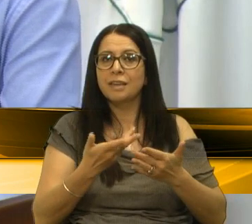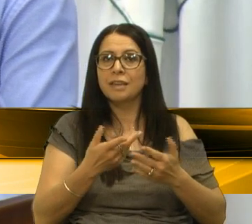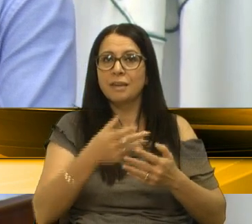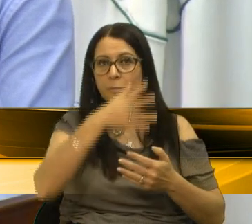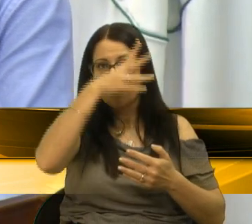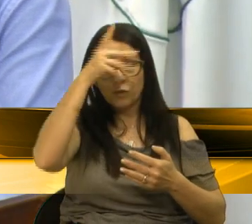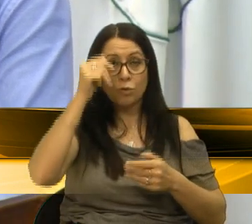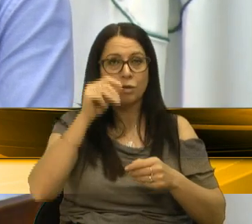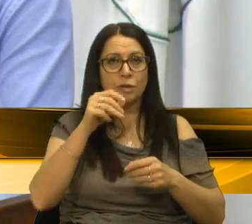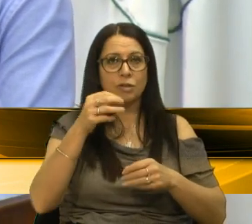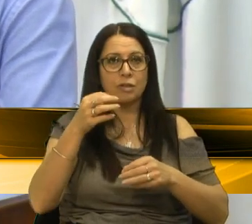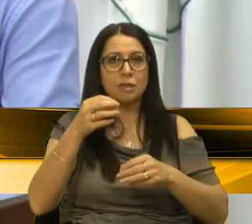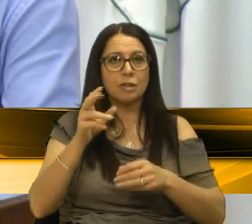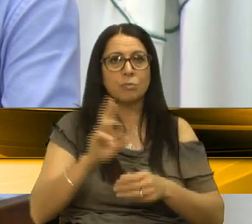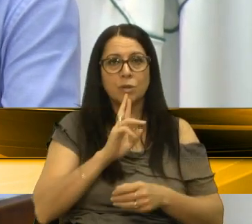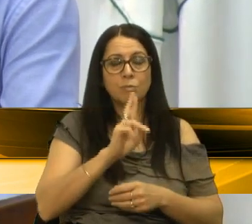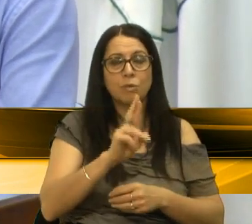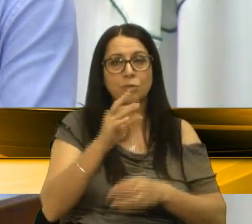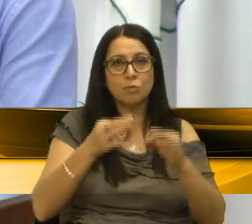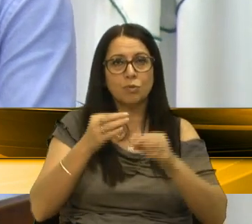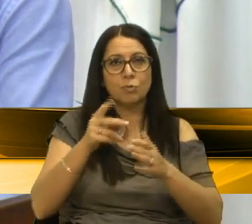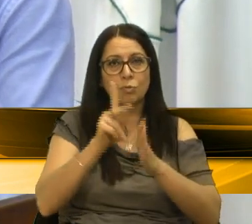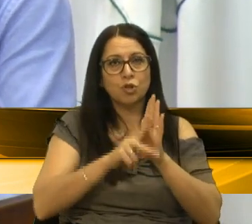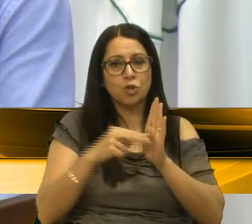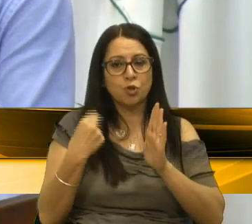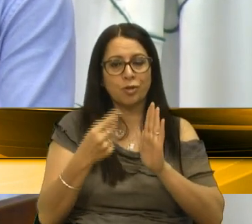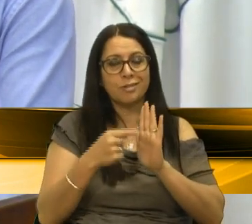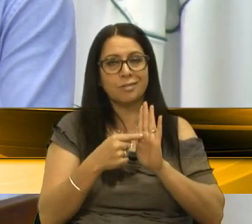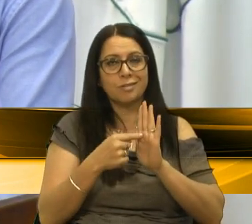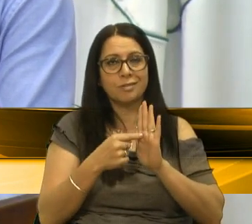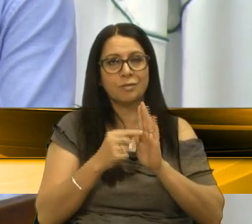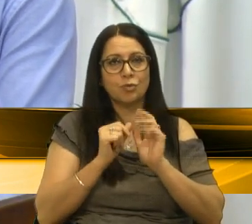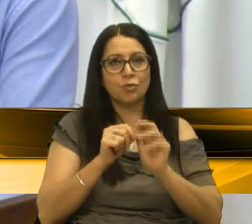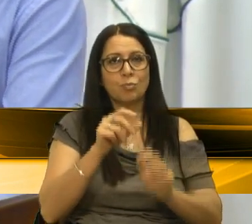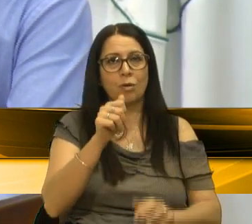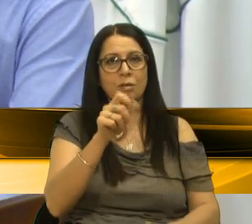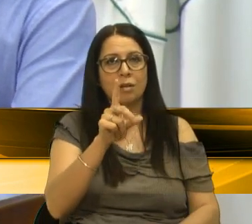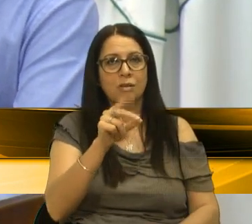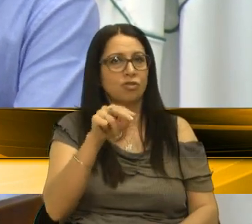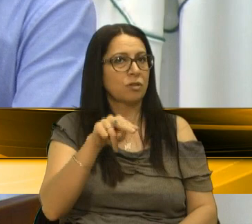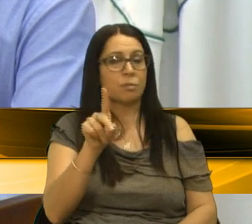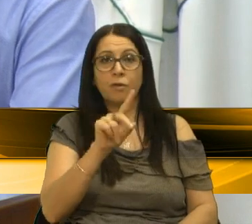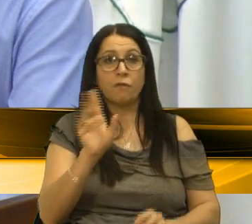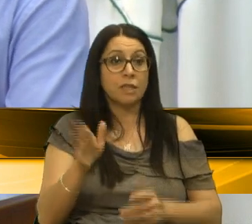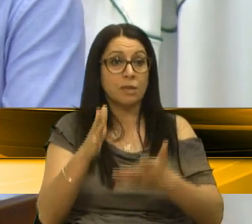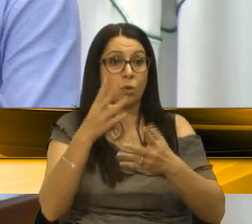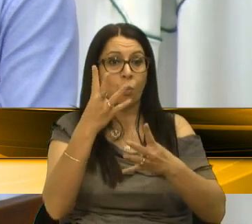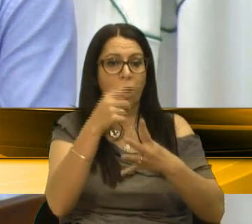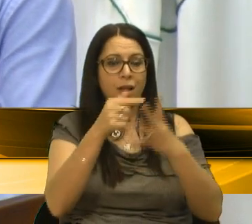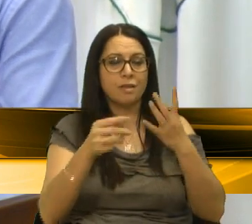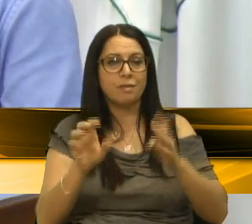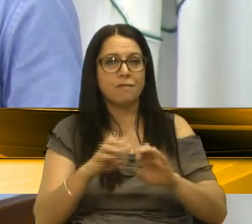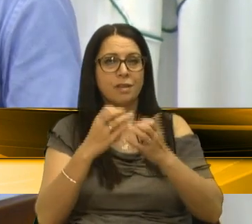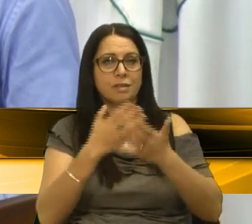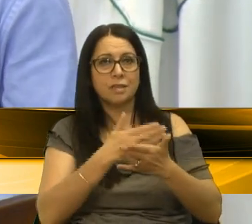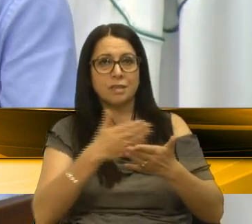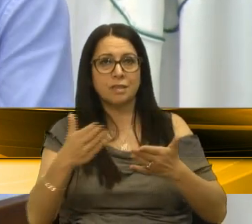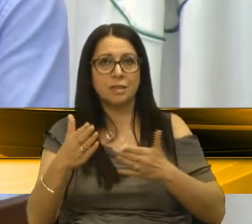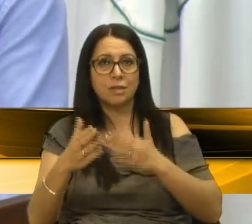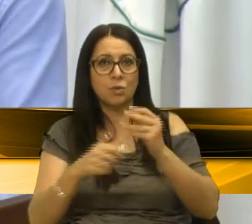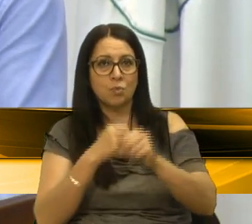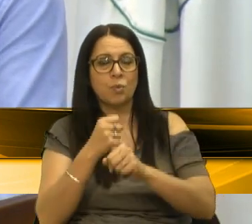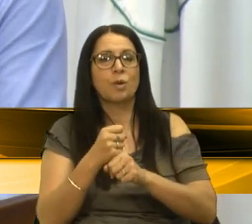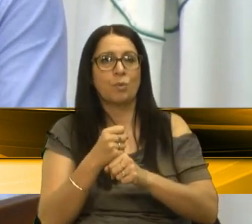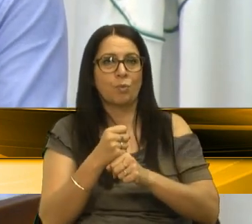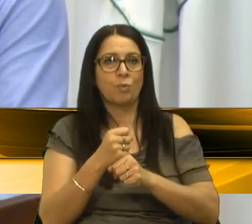uma judicialização de um projeto nosso, através de uma ADIM, para não promover 4 eventos durante o ano